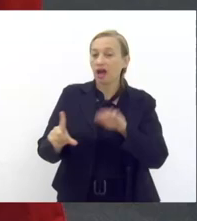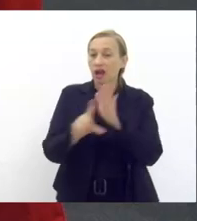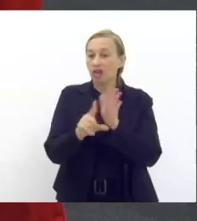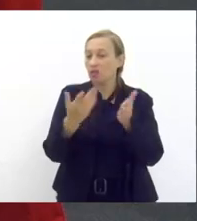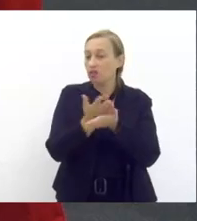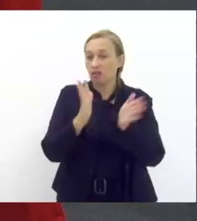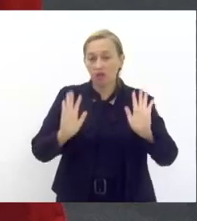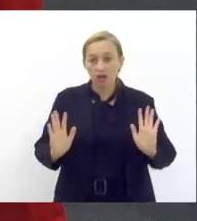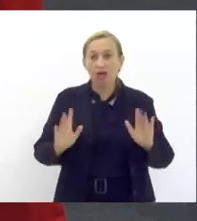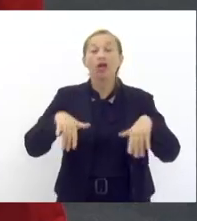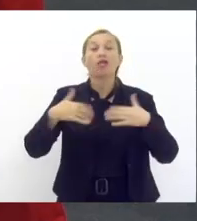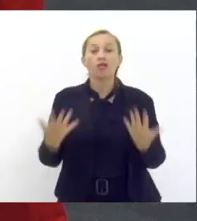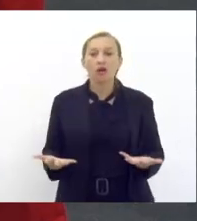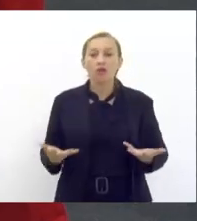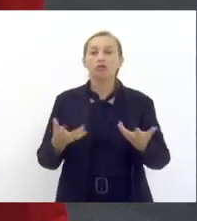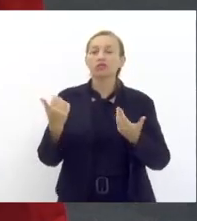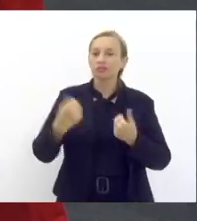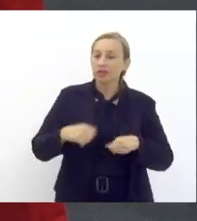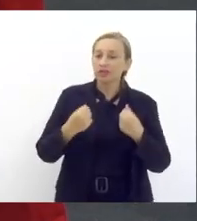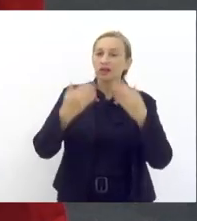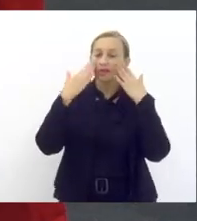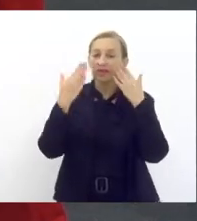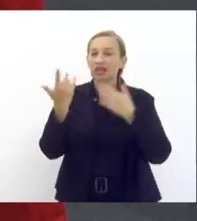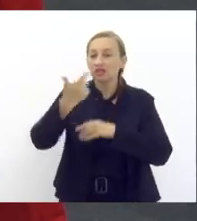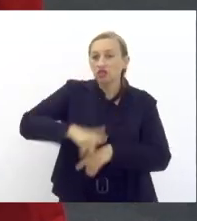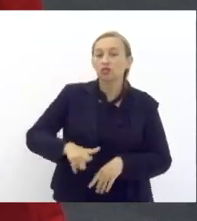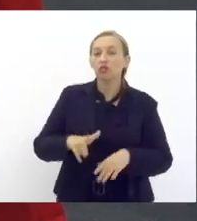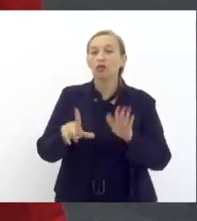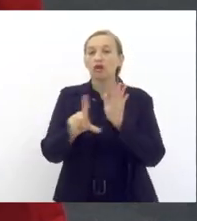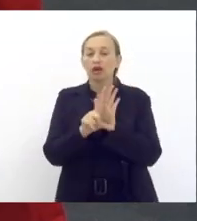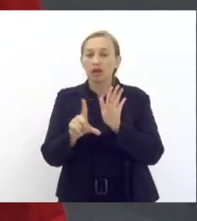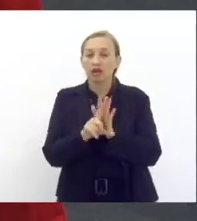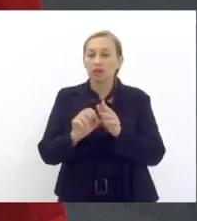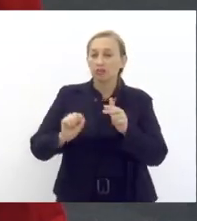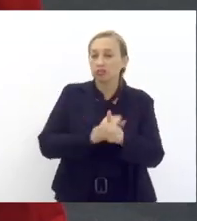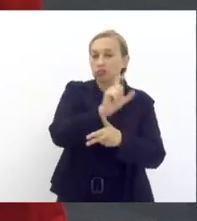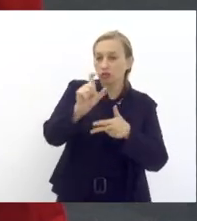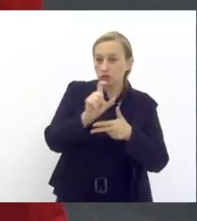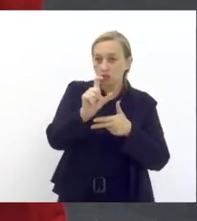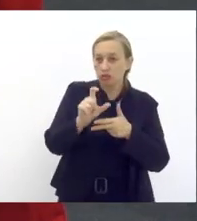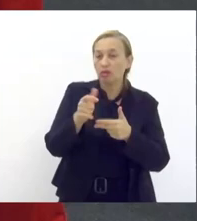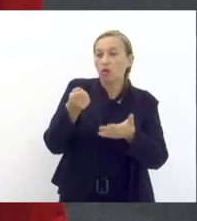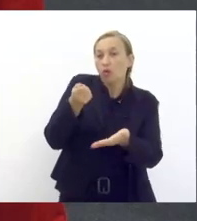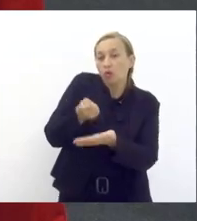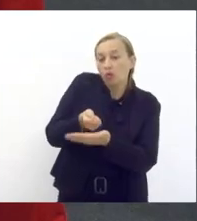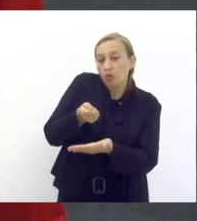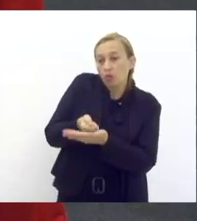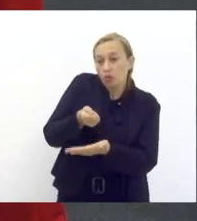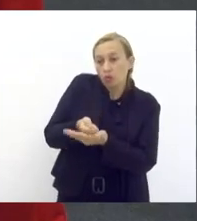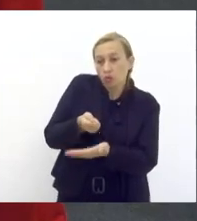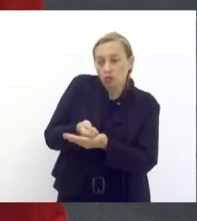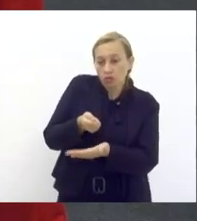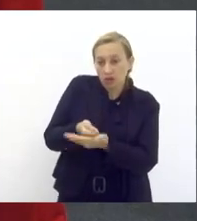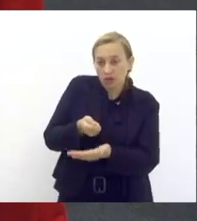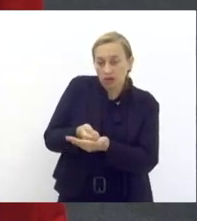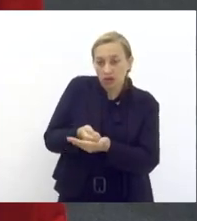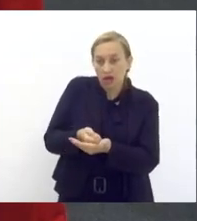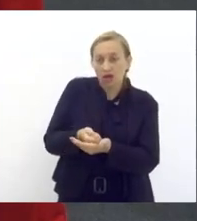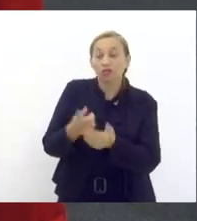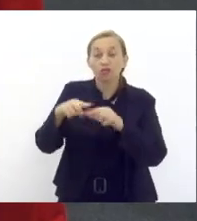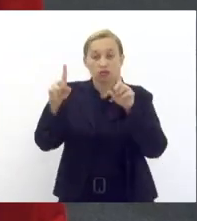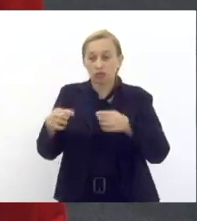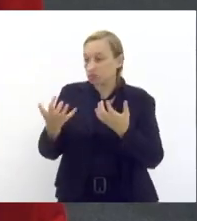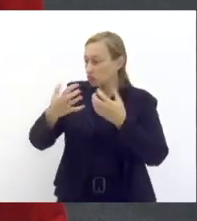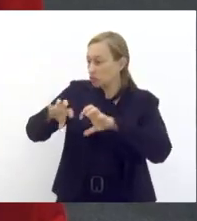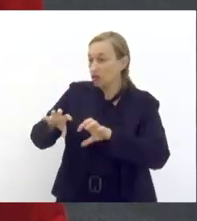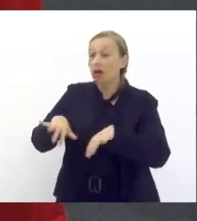detonada. Então, a gente teve que reapresentar essa lei através do Executivo, para poder punir os funcionários que se omitissem. Então, a